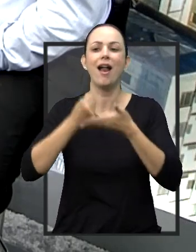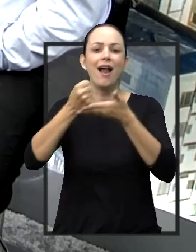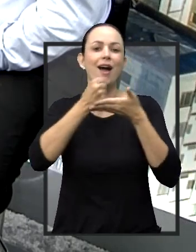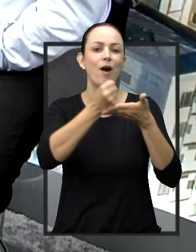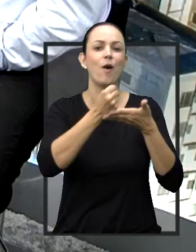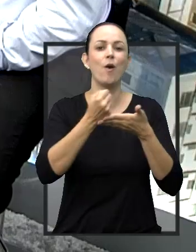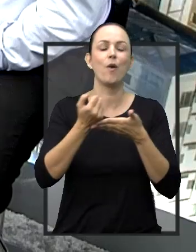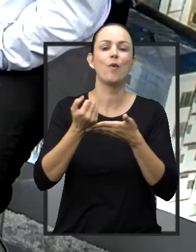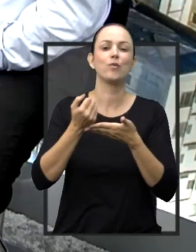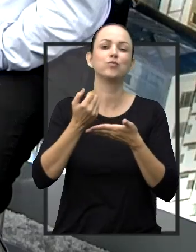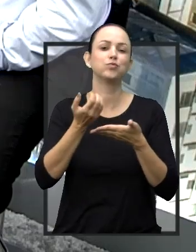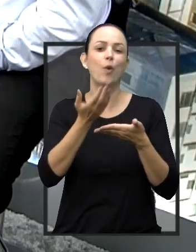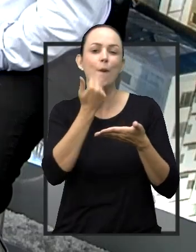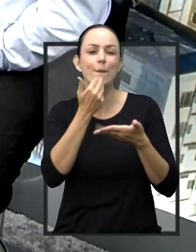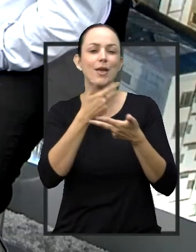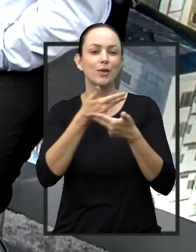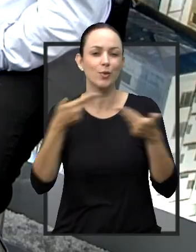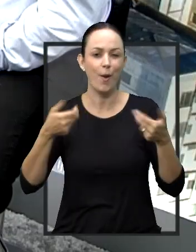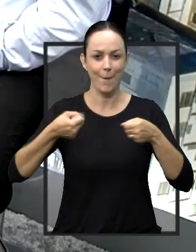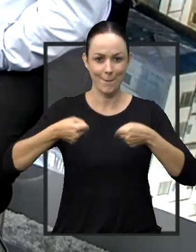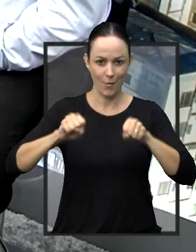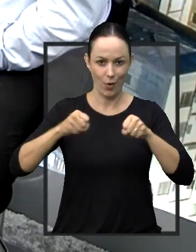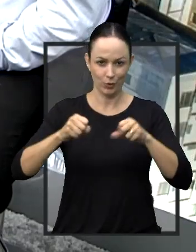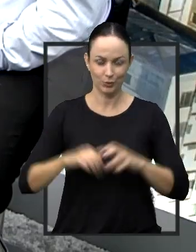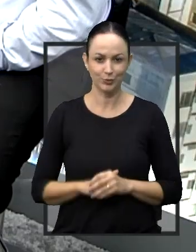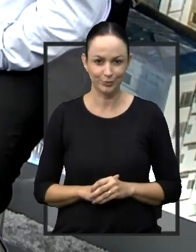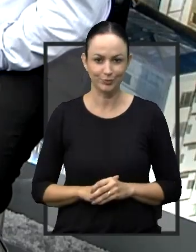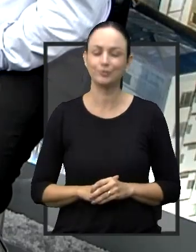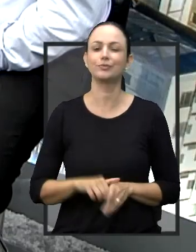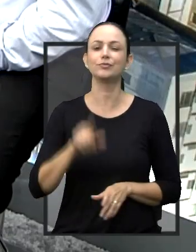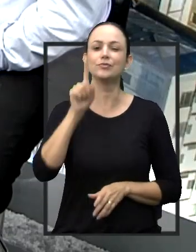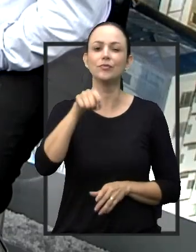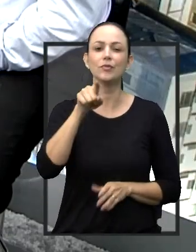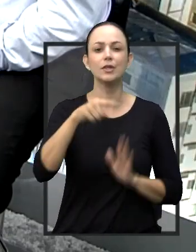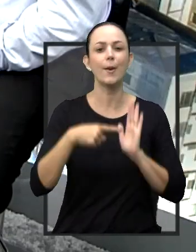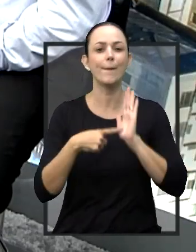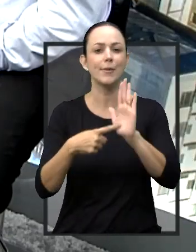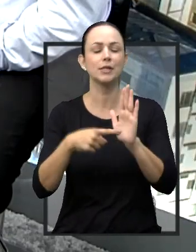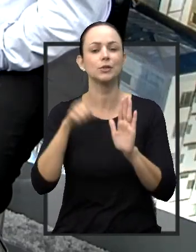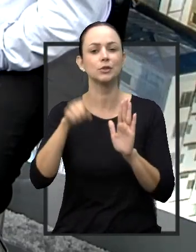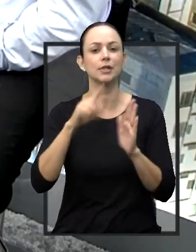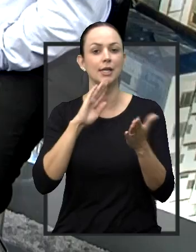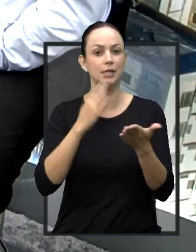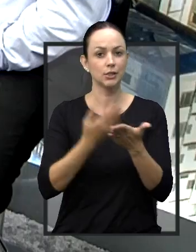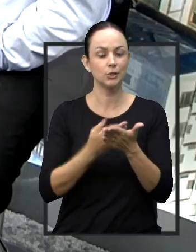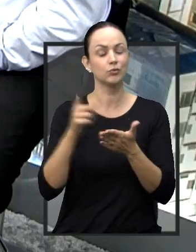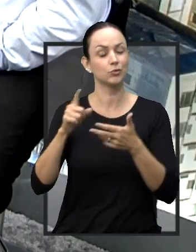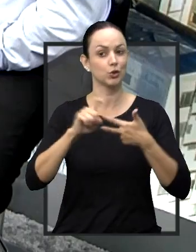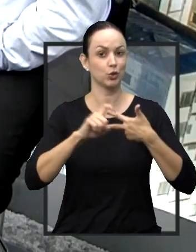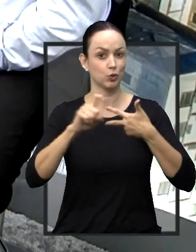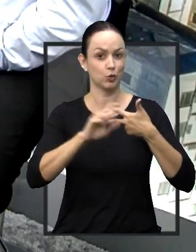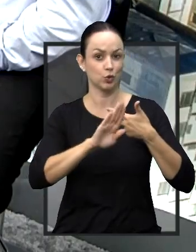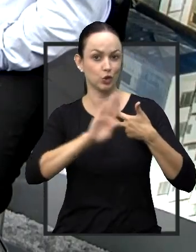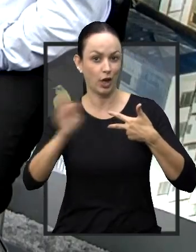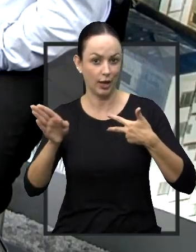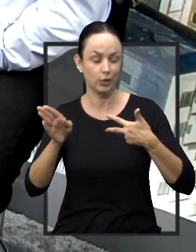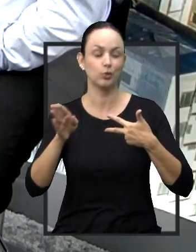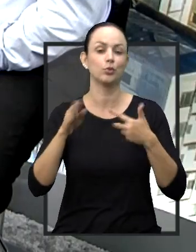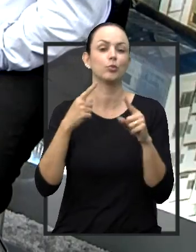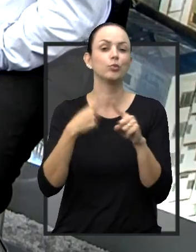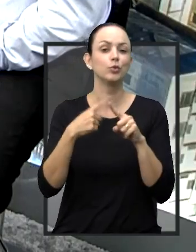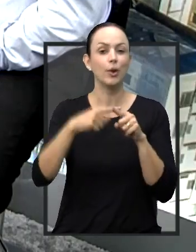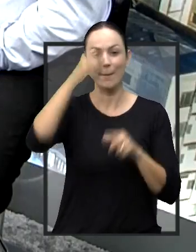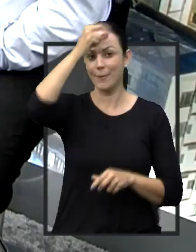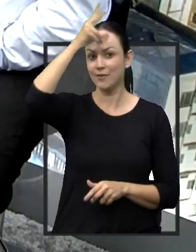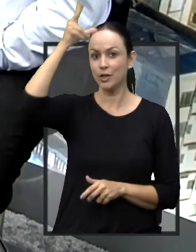trabalham com transporte por meio de motos. O senhor apresentou esse requerimento direcionado ao Poder Executivo para que a Prefeitura